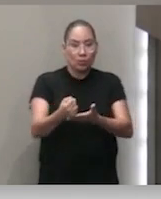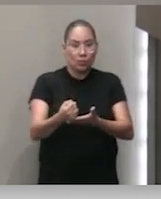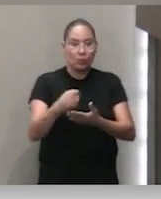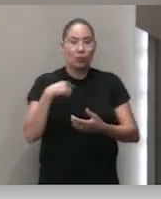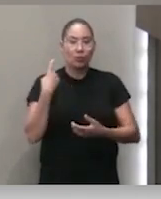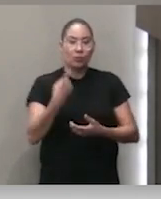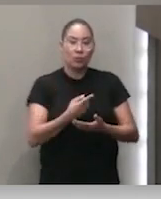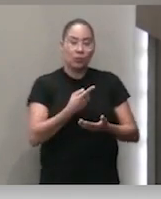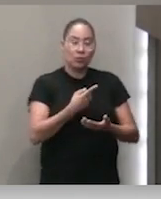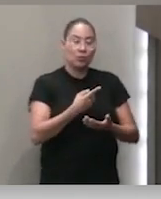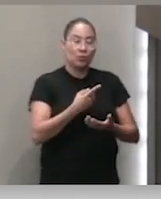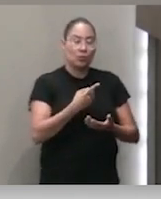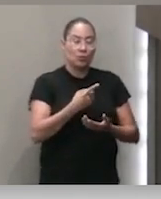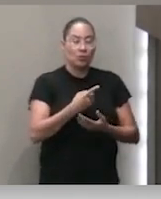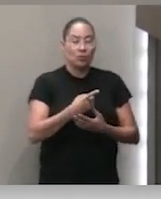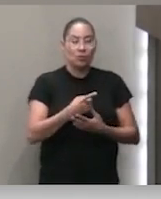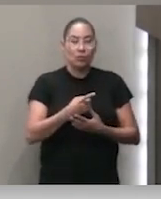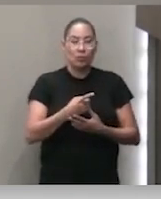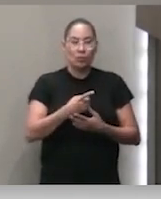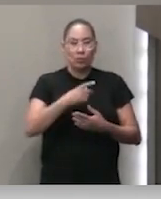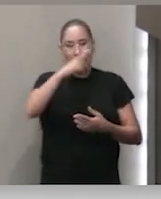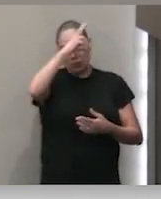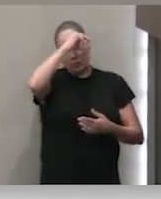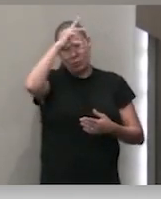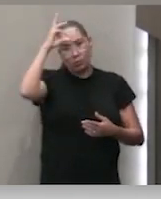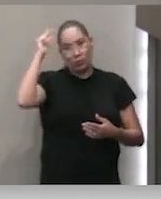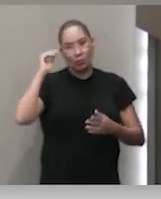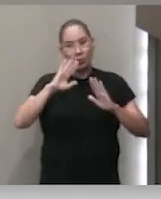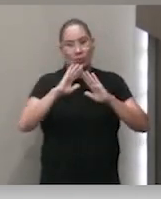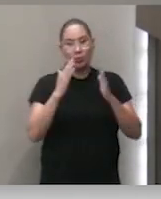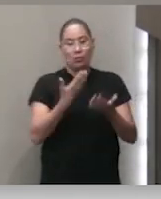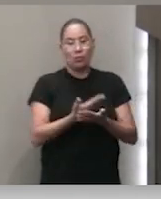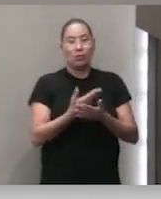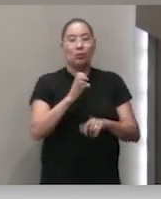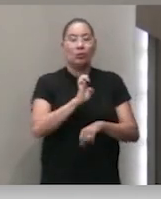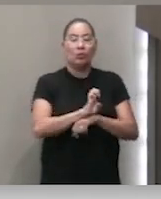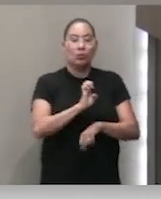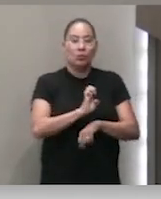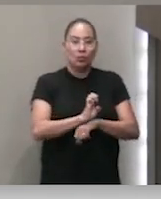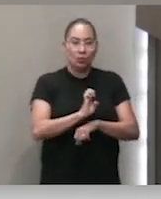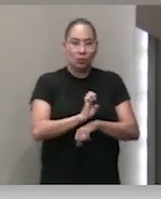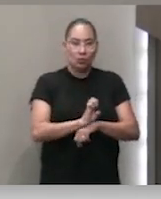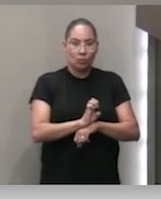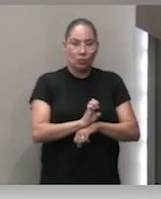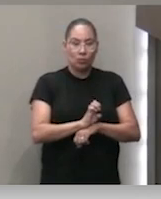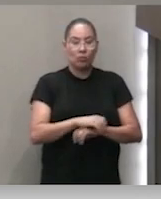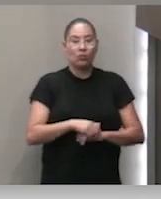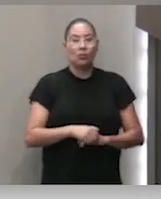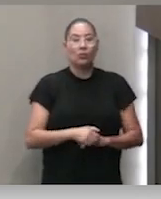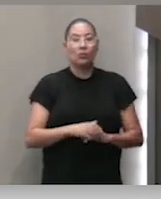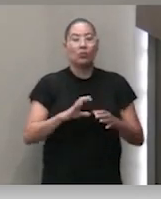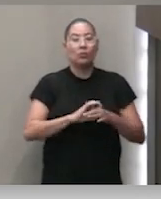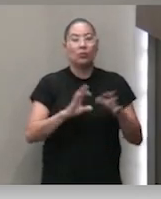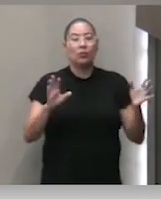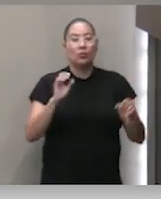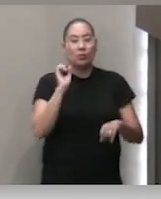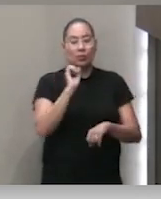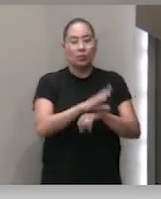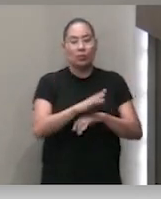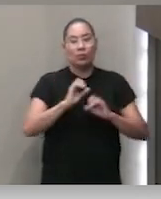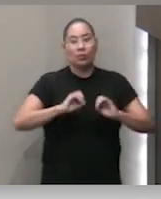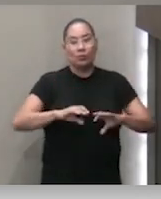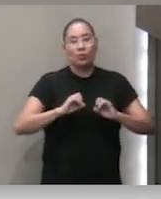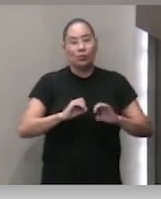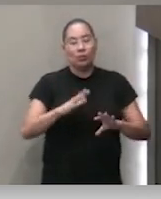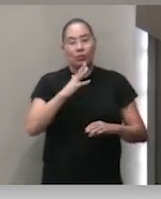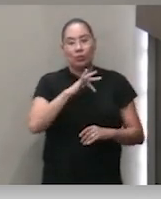seja destinado para o município, né? Uma escola estadual que seja destinada aquela parte para o município disponibilizar vagas na educação